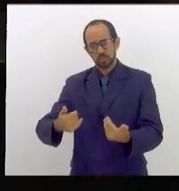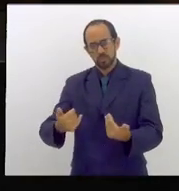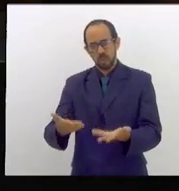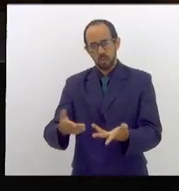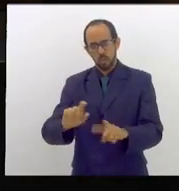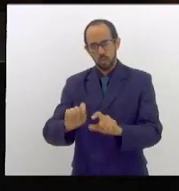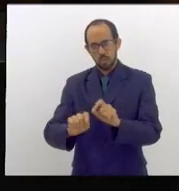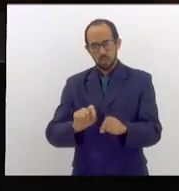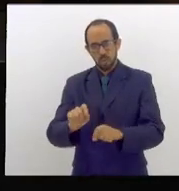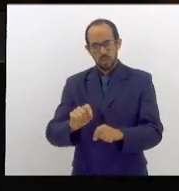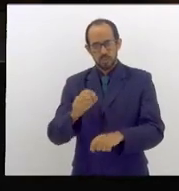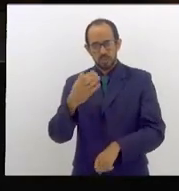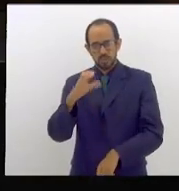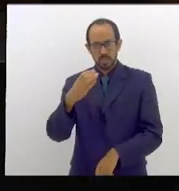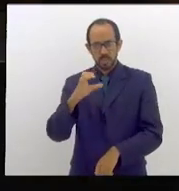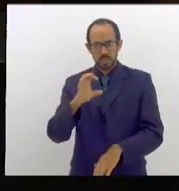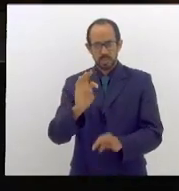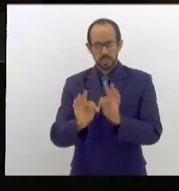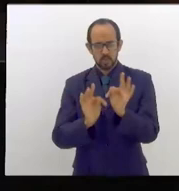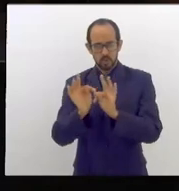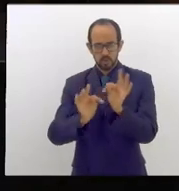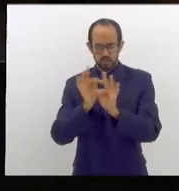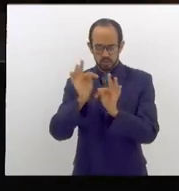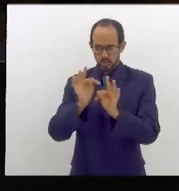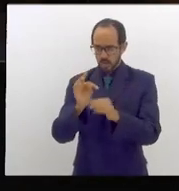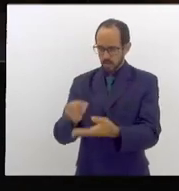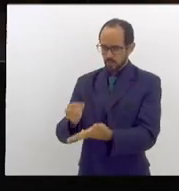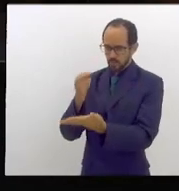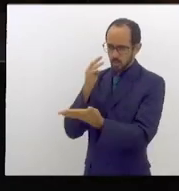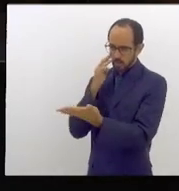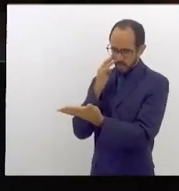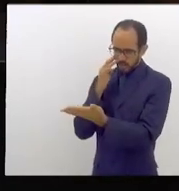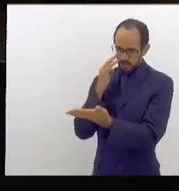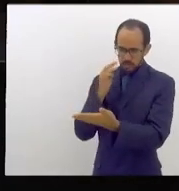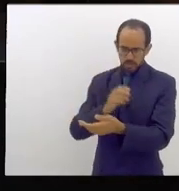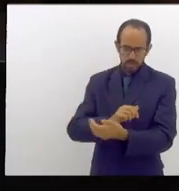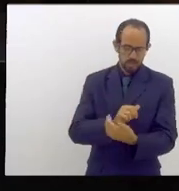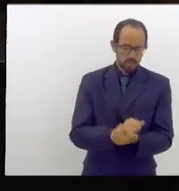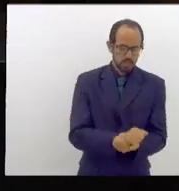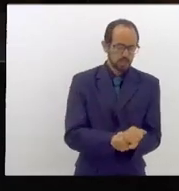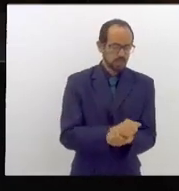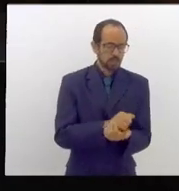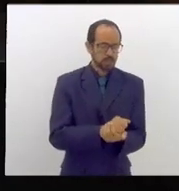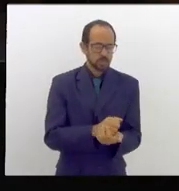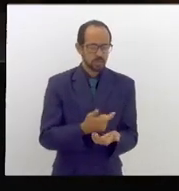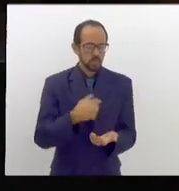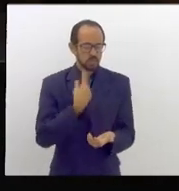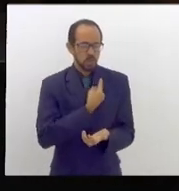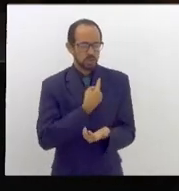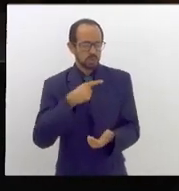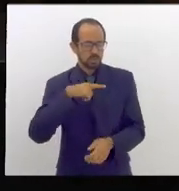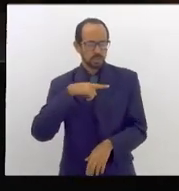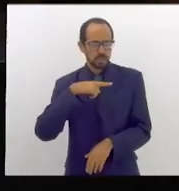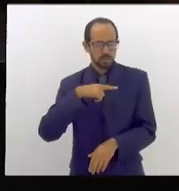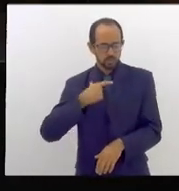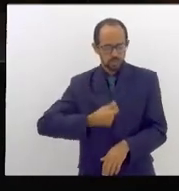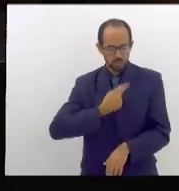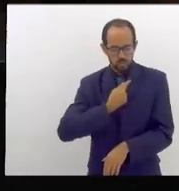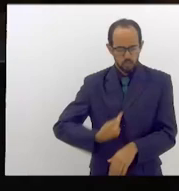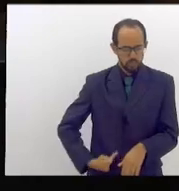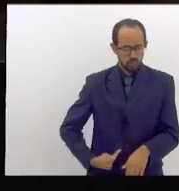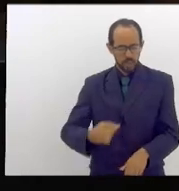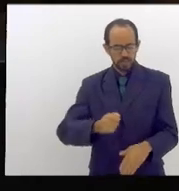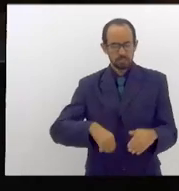na Ciência Tecnologia Deputado Valdete Carneiro a gente que conviveu aí que esse governo negacionista